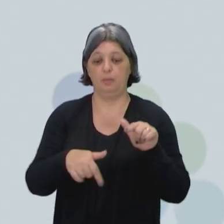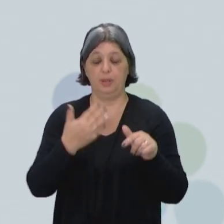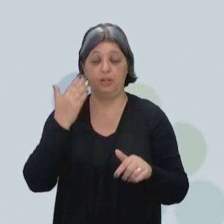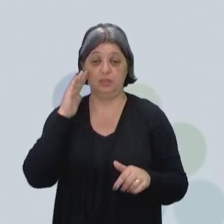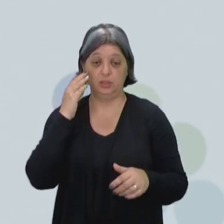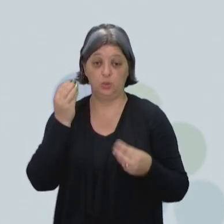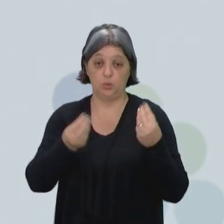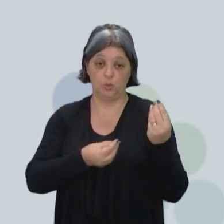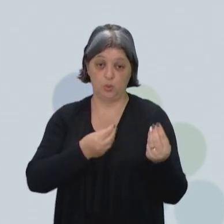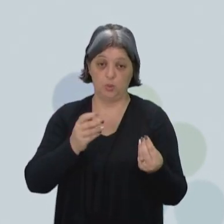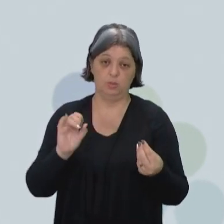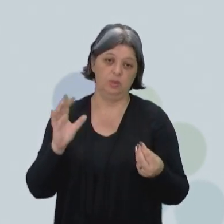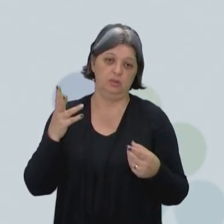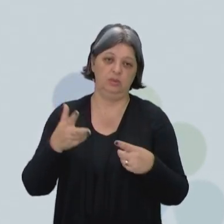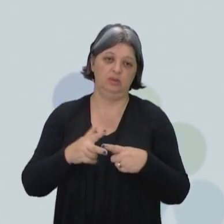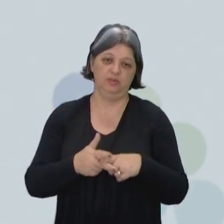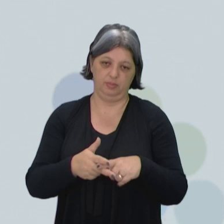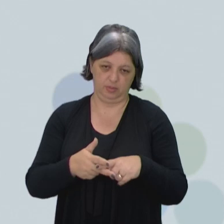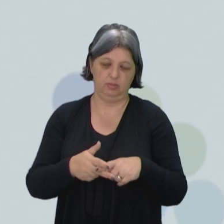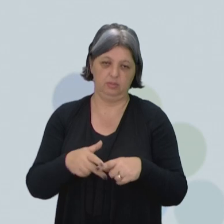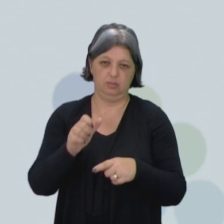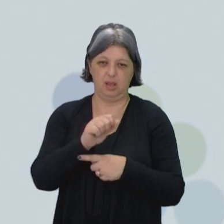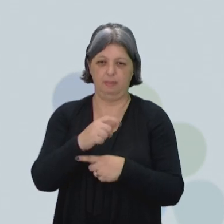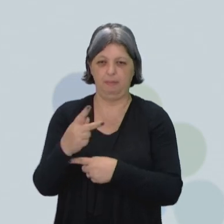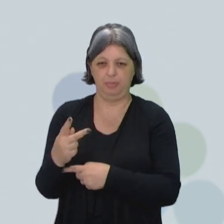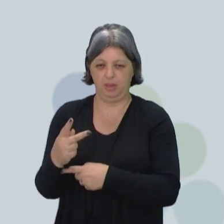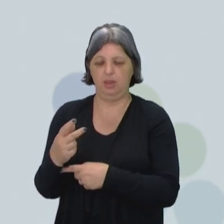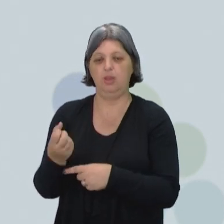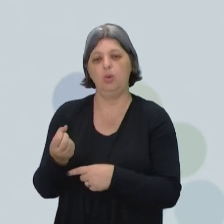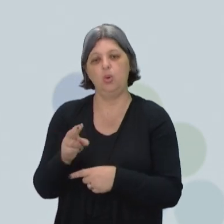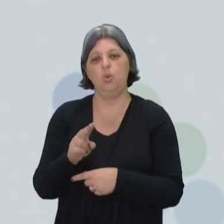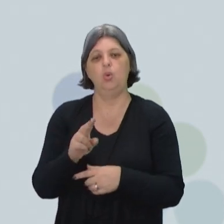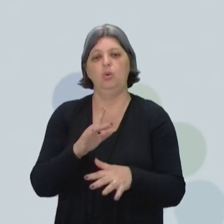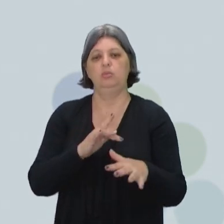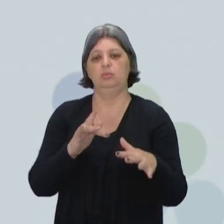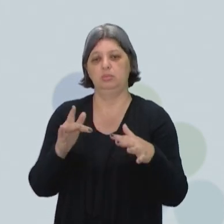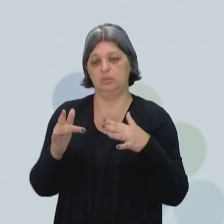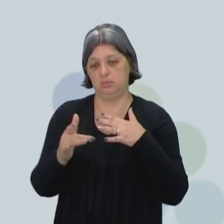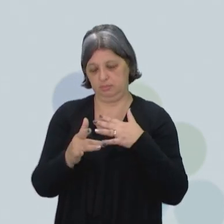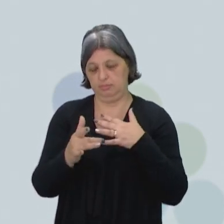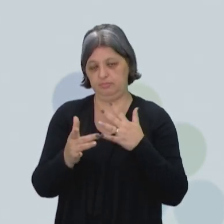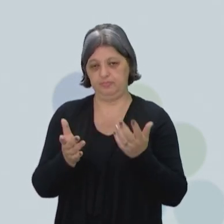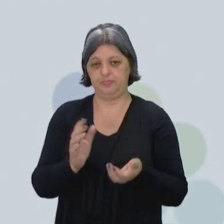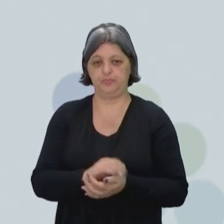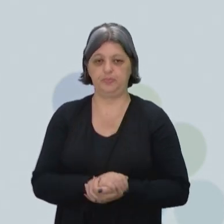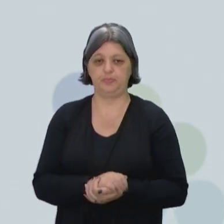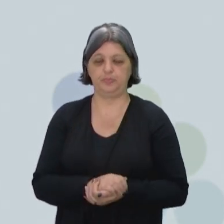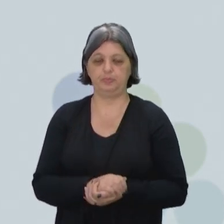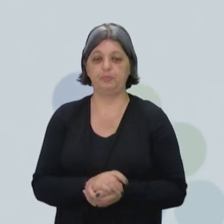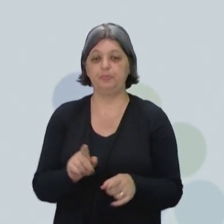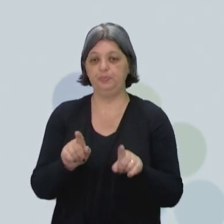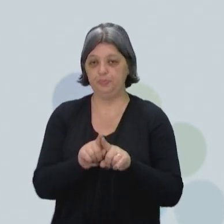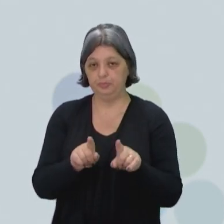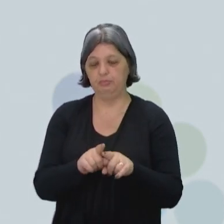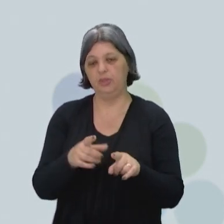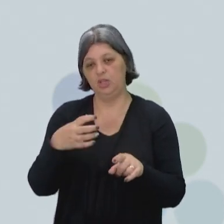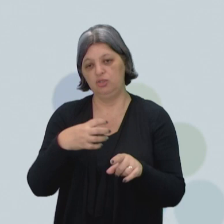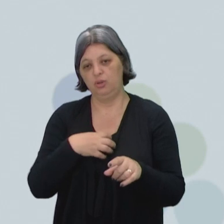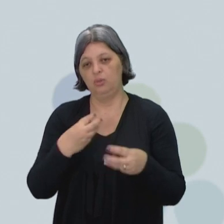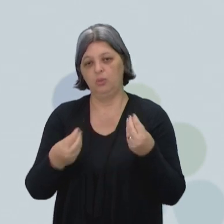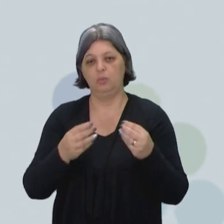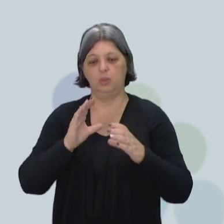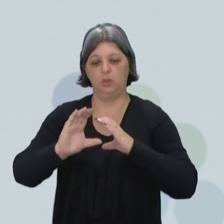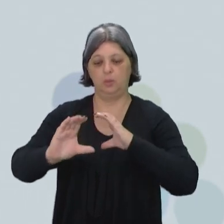as ferramentas do aplicativo, da rede social, tudo isso é importantíssimo. Como funcionam as formas de